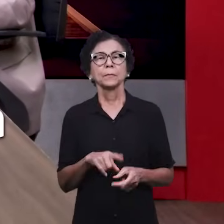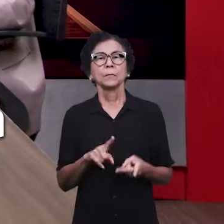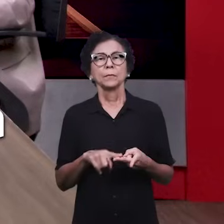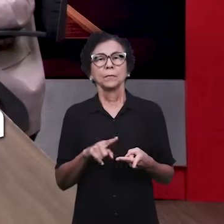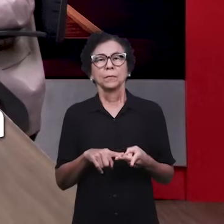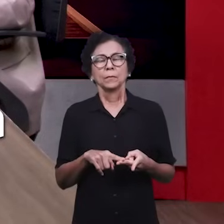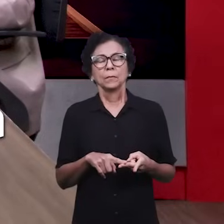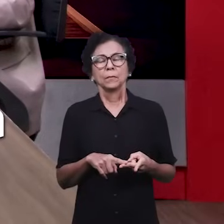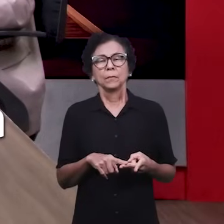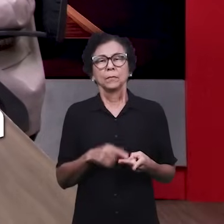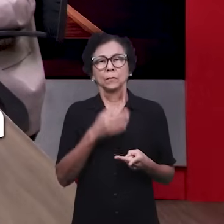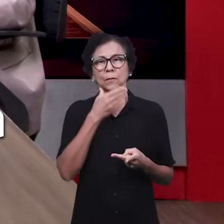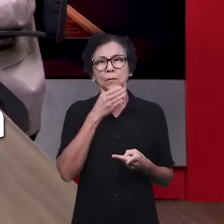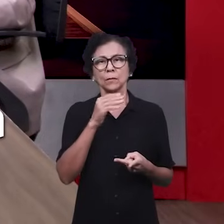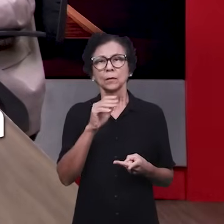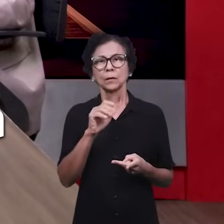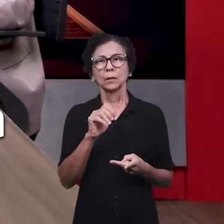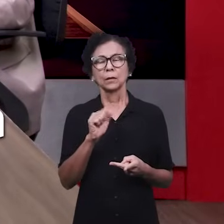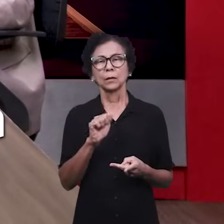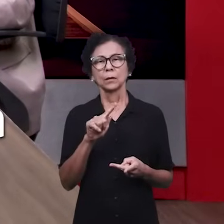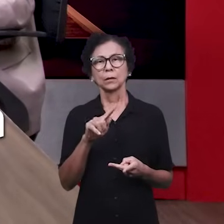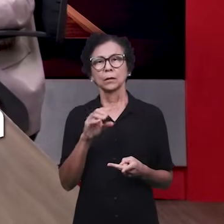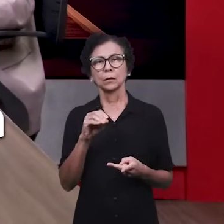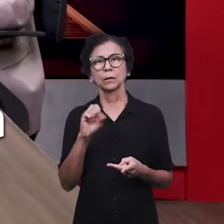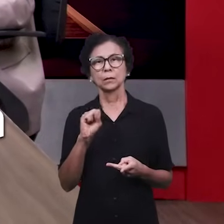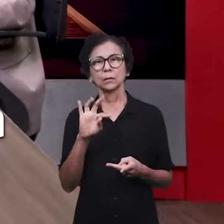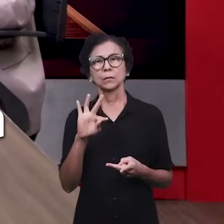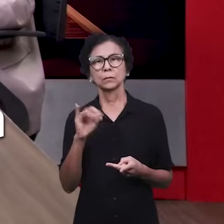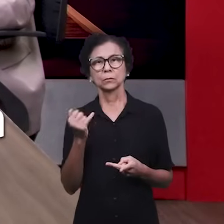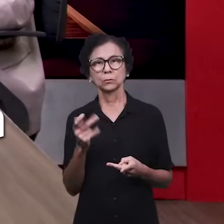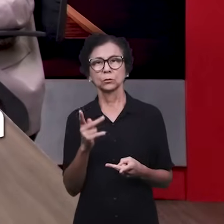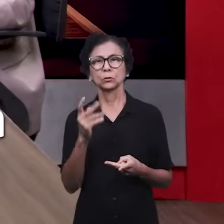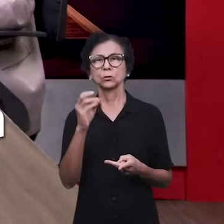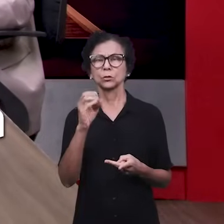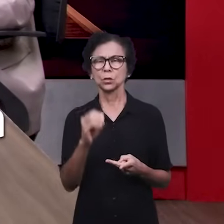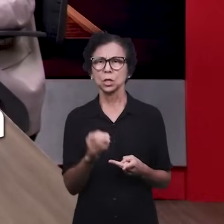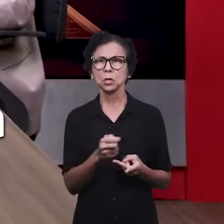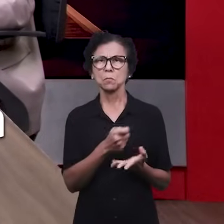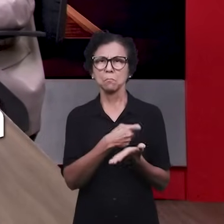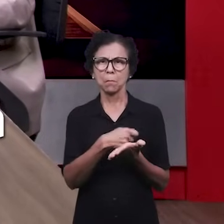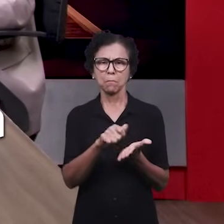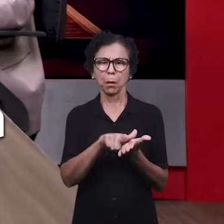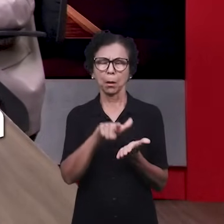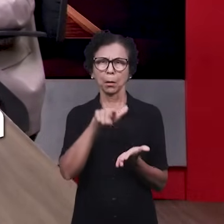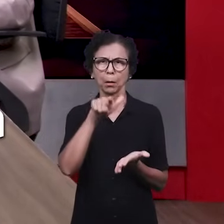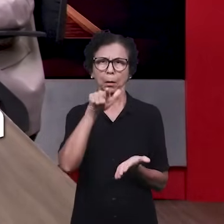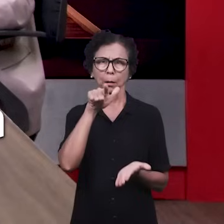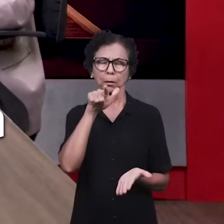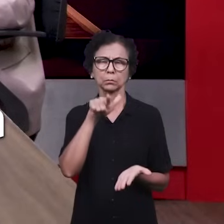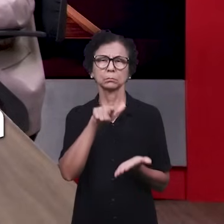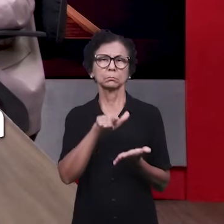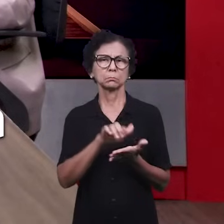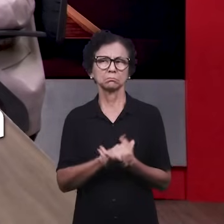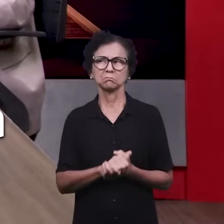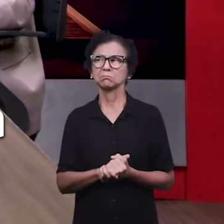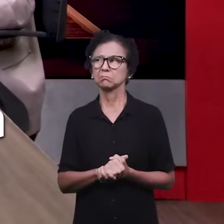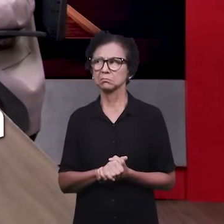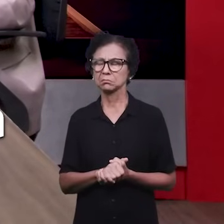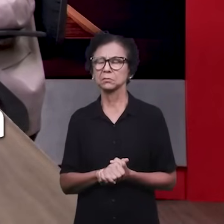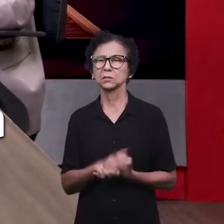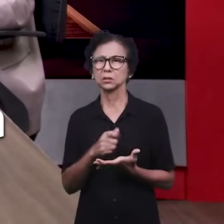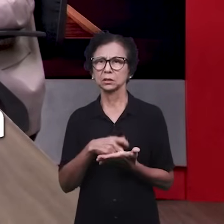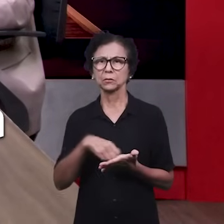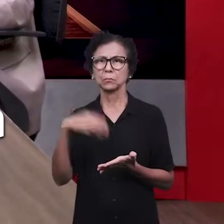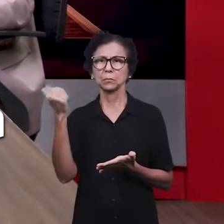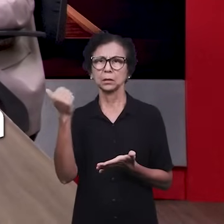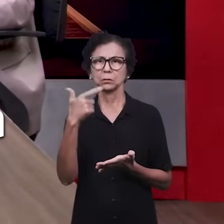que também o Agostinho teve uma grande produção de escritos. Sim. Agostinho escreveu demais, sim, escreveu muito. Eu não sei se ele escreveu mais que Tomás de Aquino, também não sei,